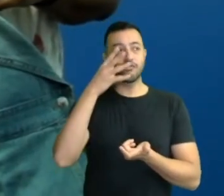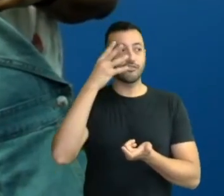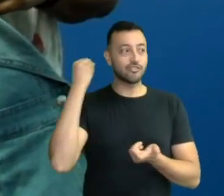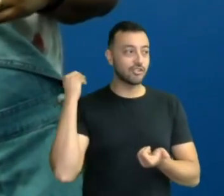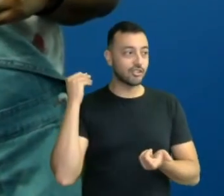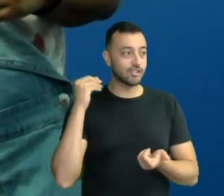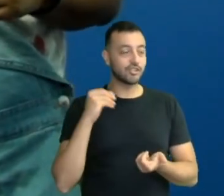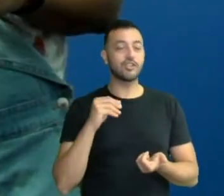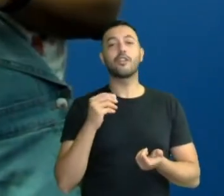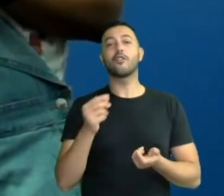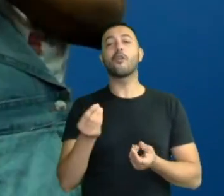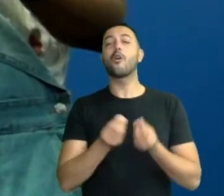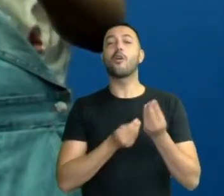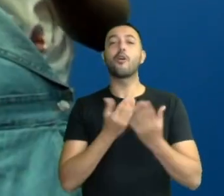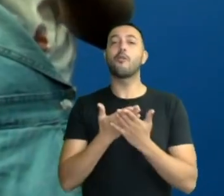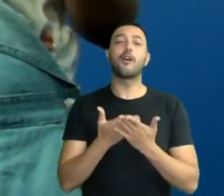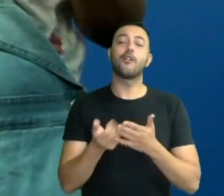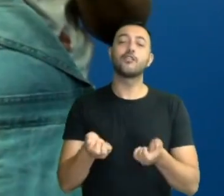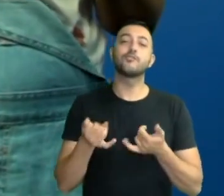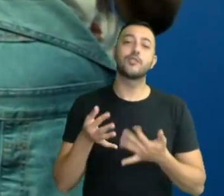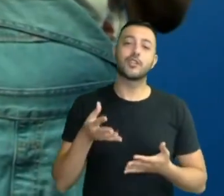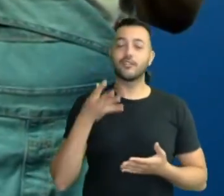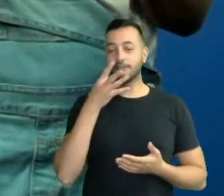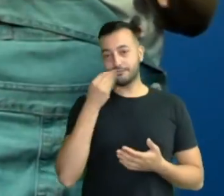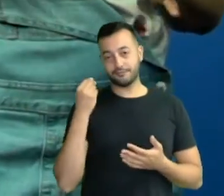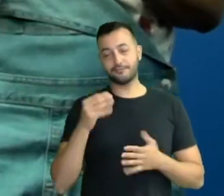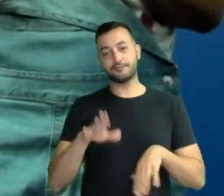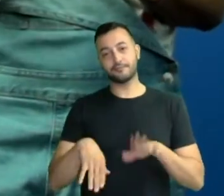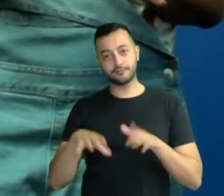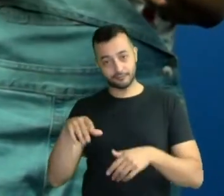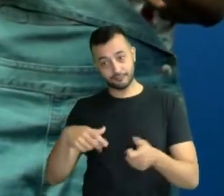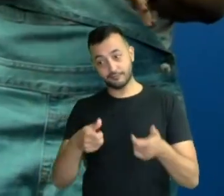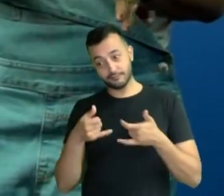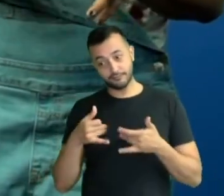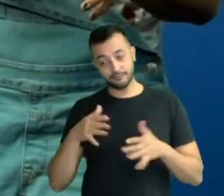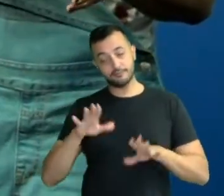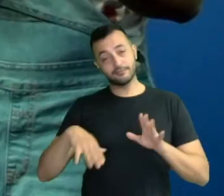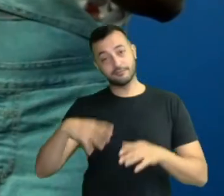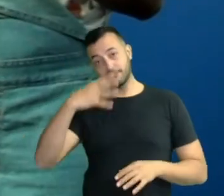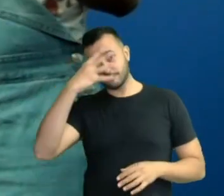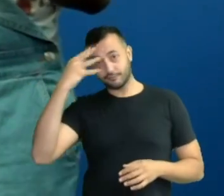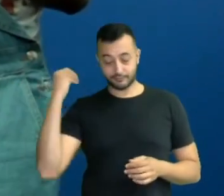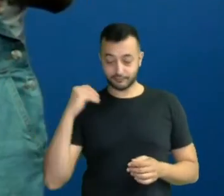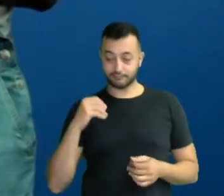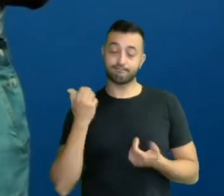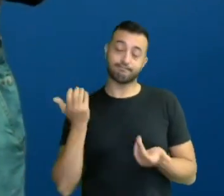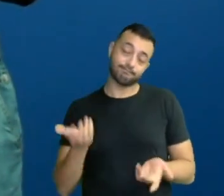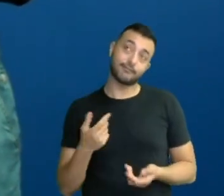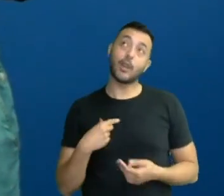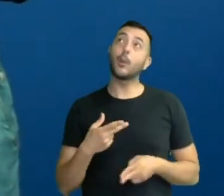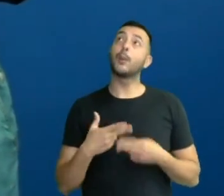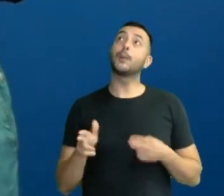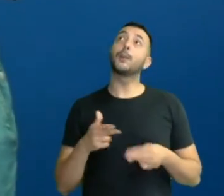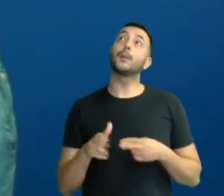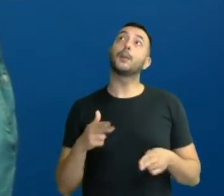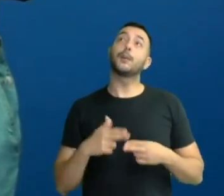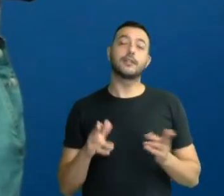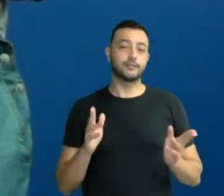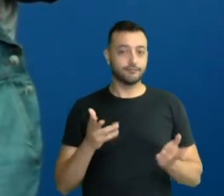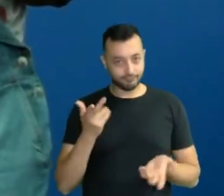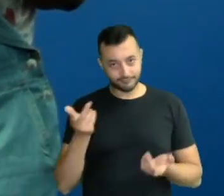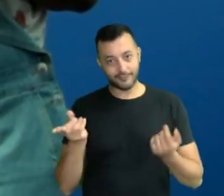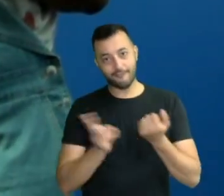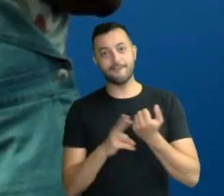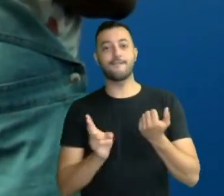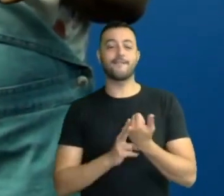ó, de me contar o que aconteceu na aula. Na verdade, às vezes a pessoa até contou e a gente aqui não lembra, né? E aí, para pagar de doida, a gente usa o